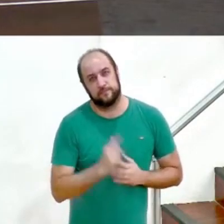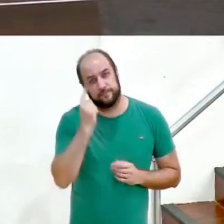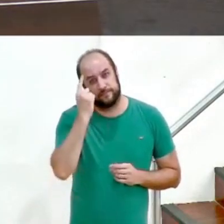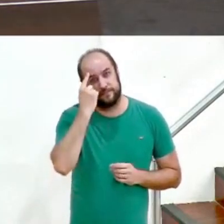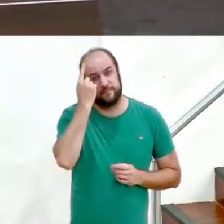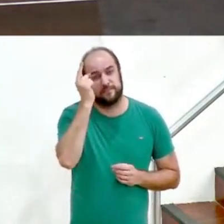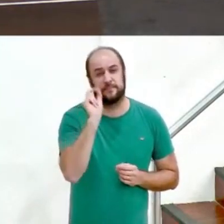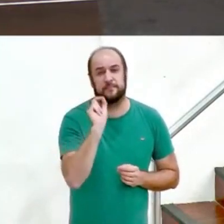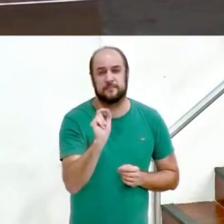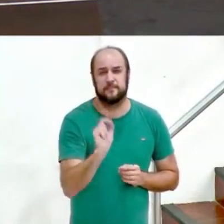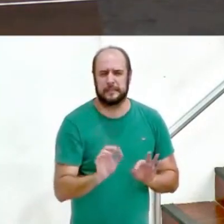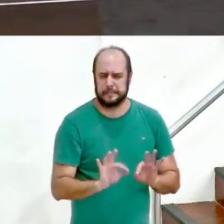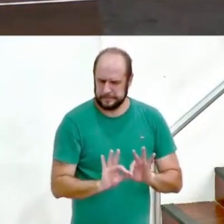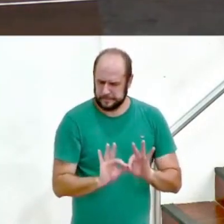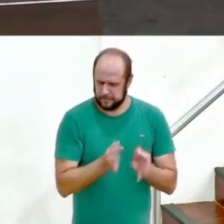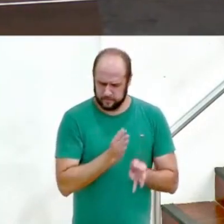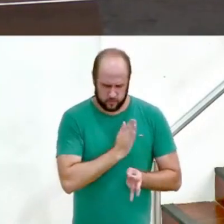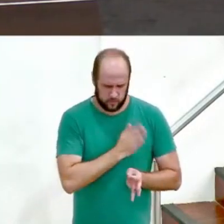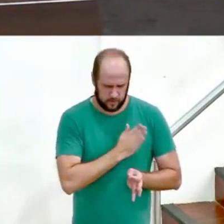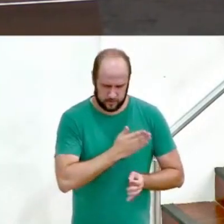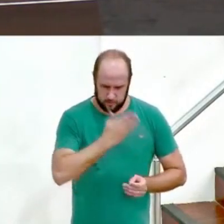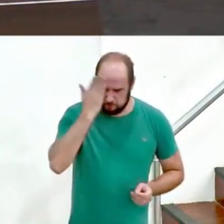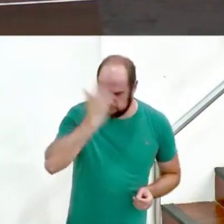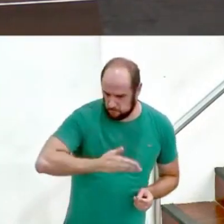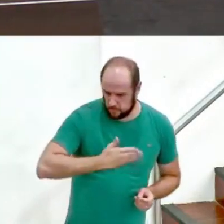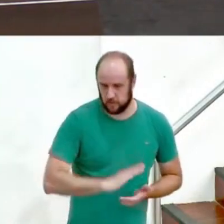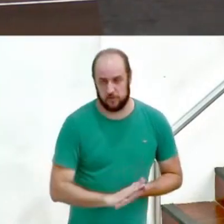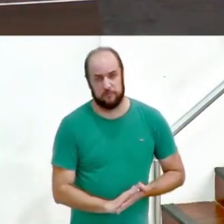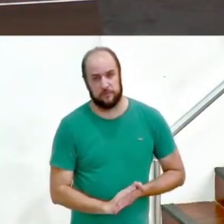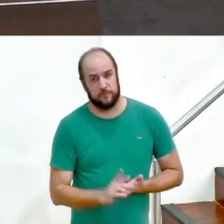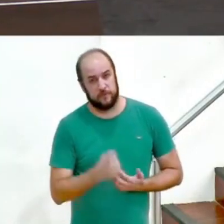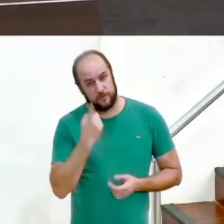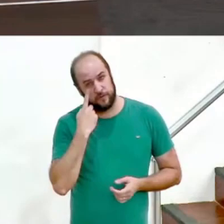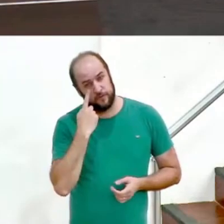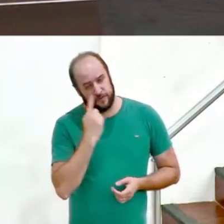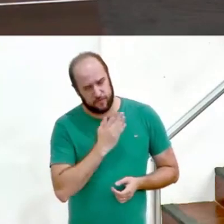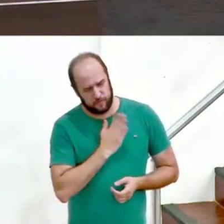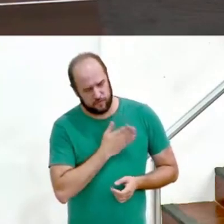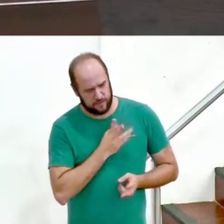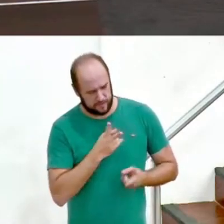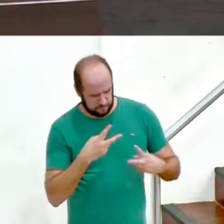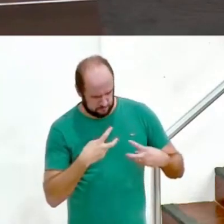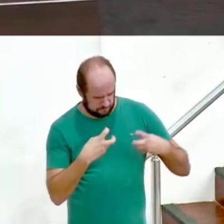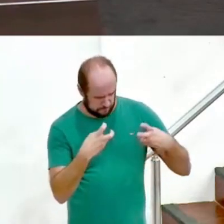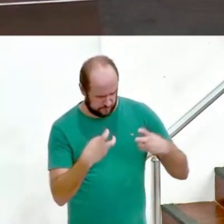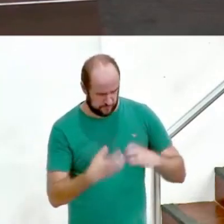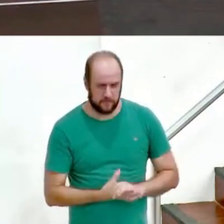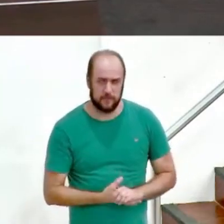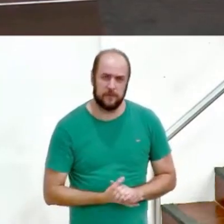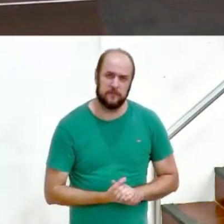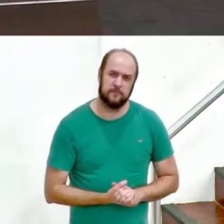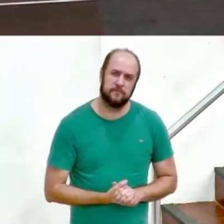é simplesmente coloquem o seu coração à prova. Examinem o coração de vocês.